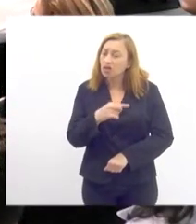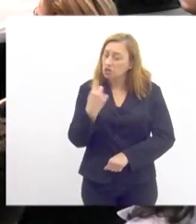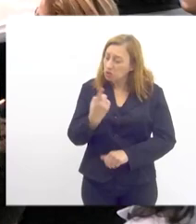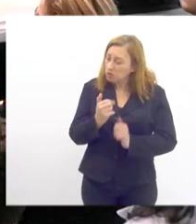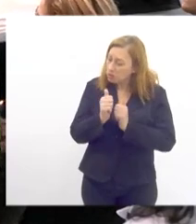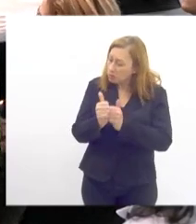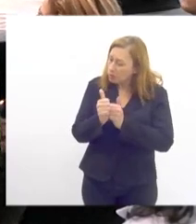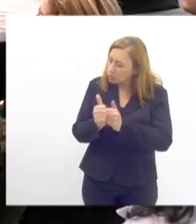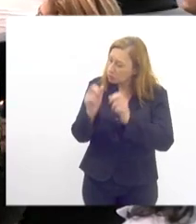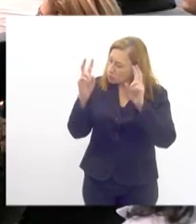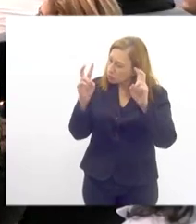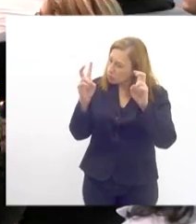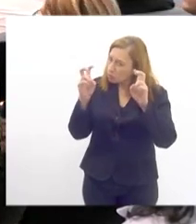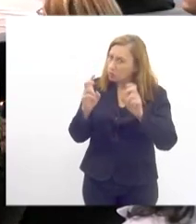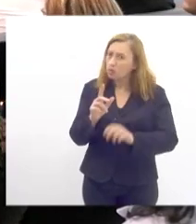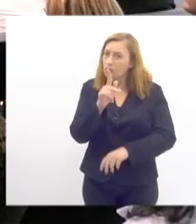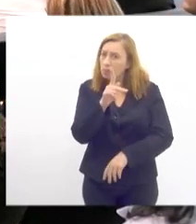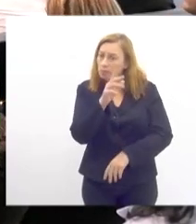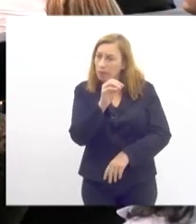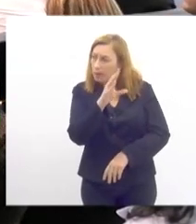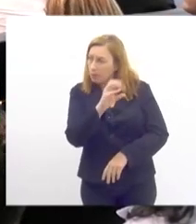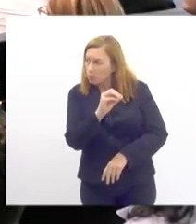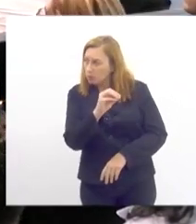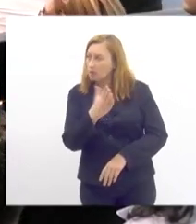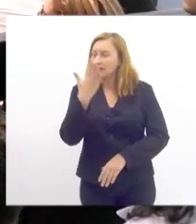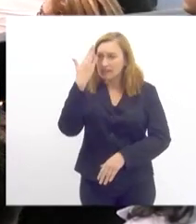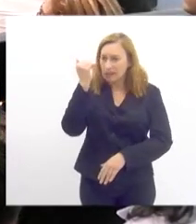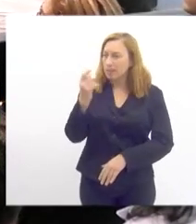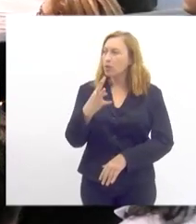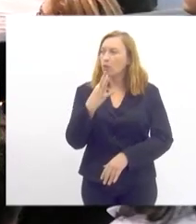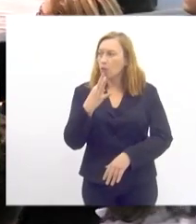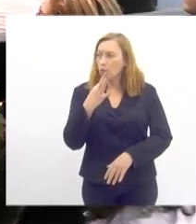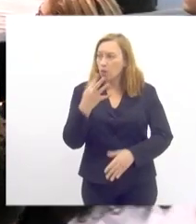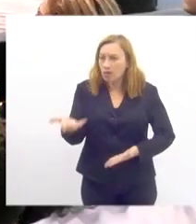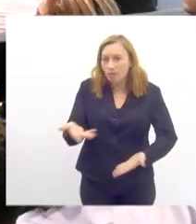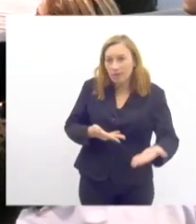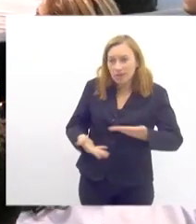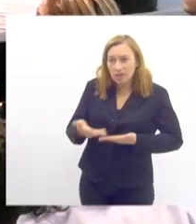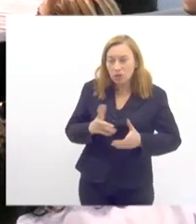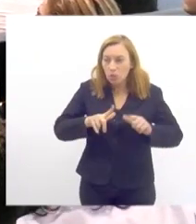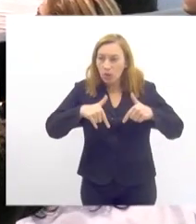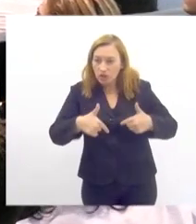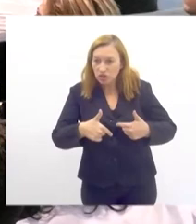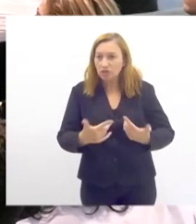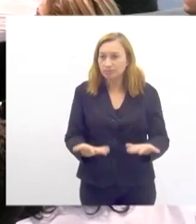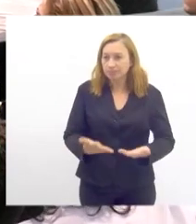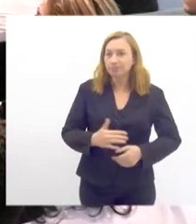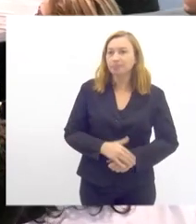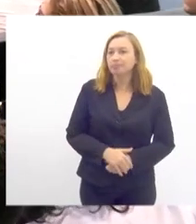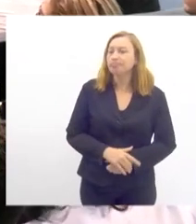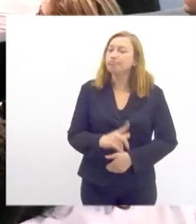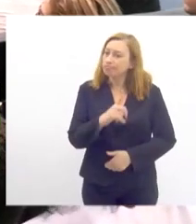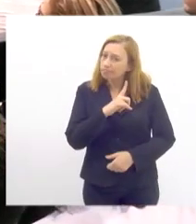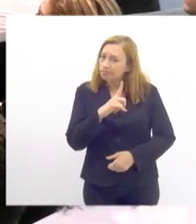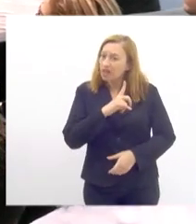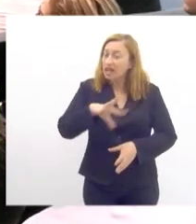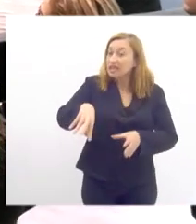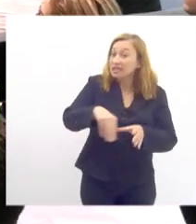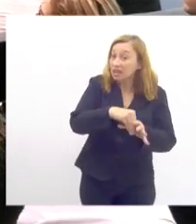acompanhamos. O Pablo sabe da parceria, a atitude, né, que se tem